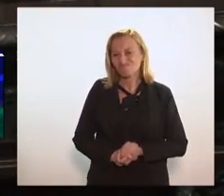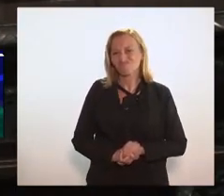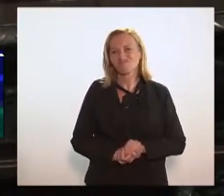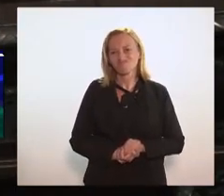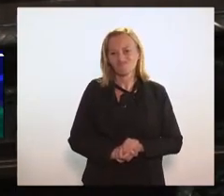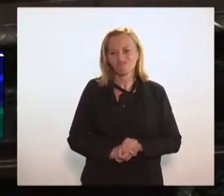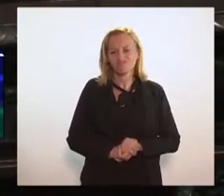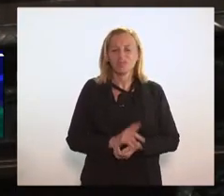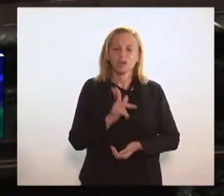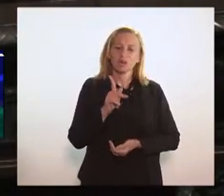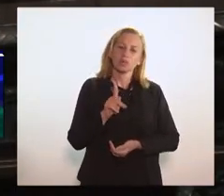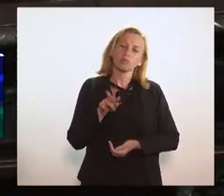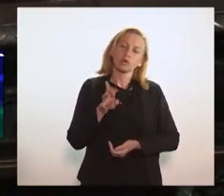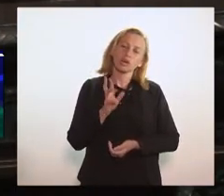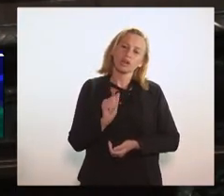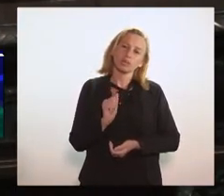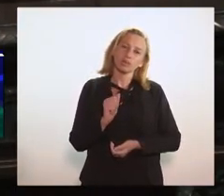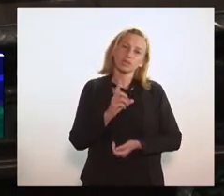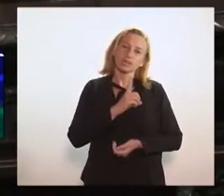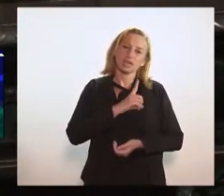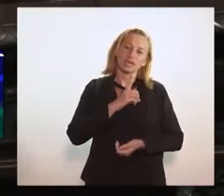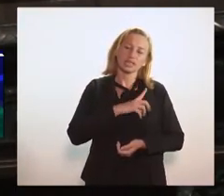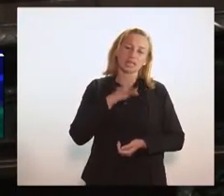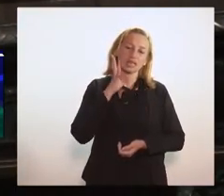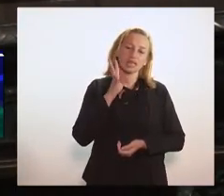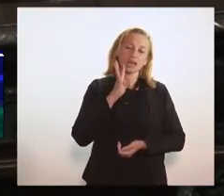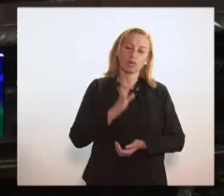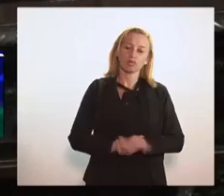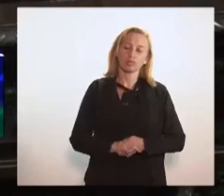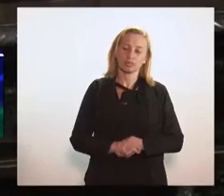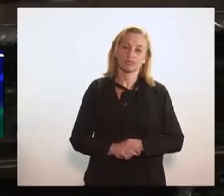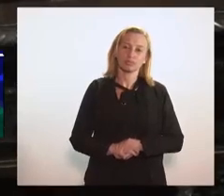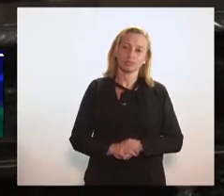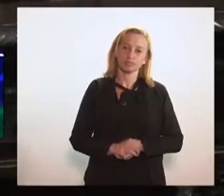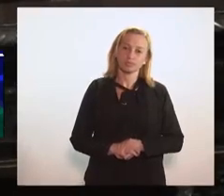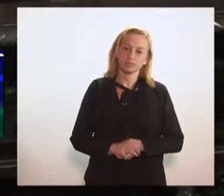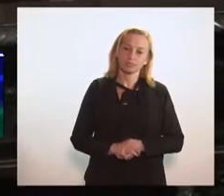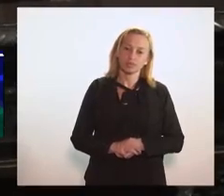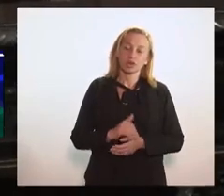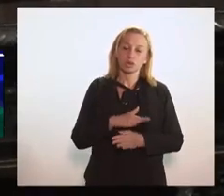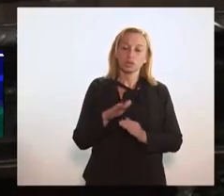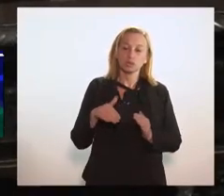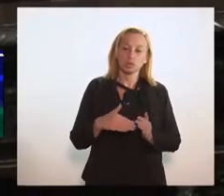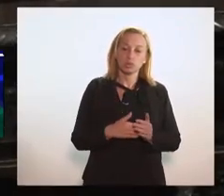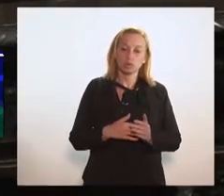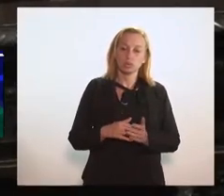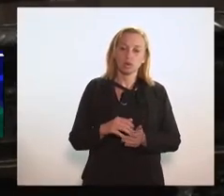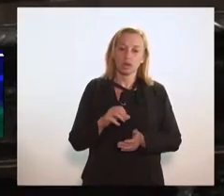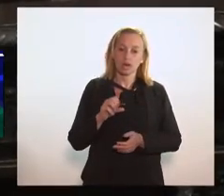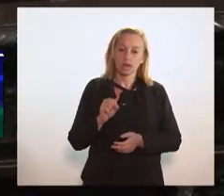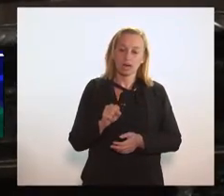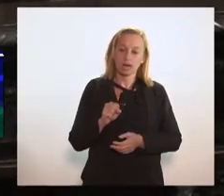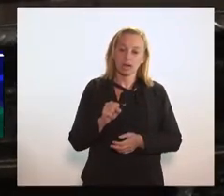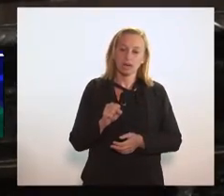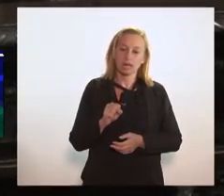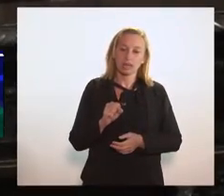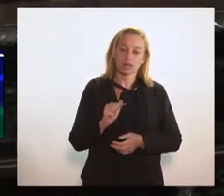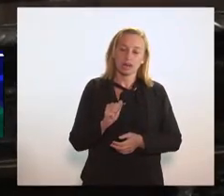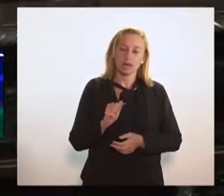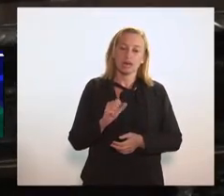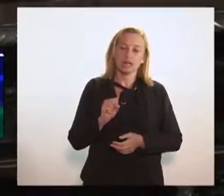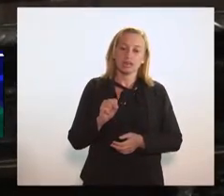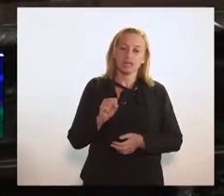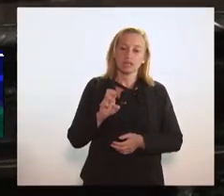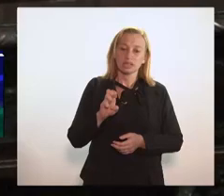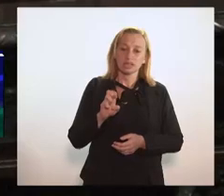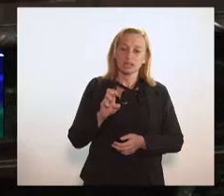O programa Delegacia Legal previa que todo o acervo da antiga